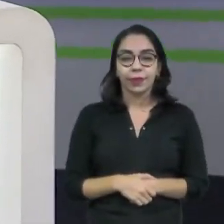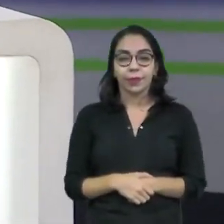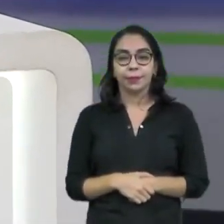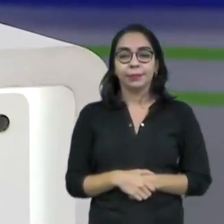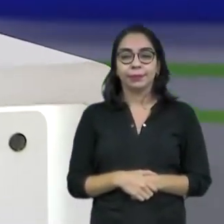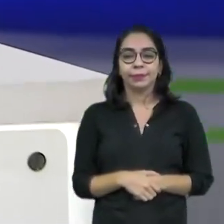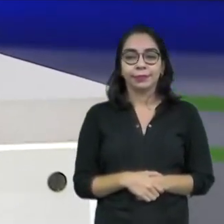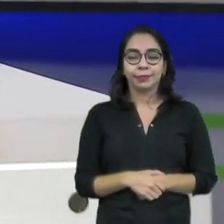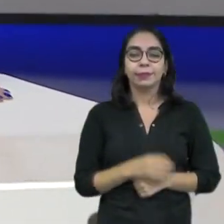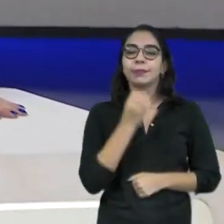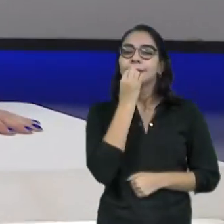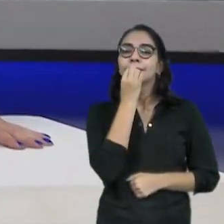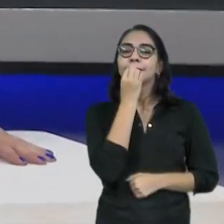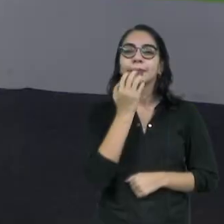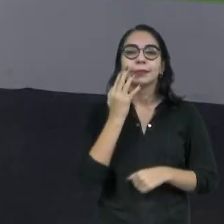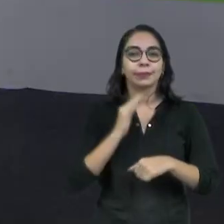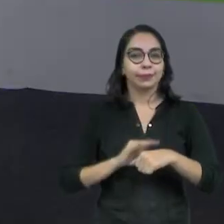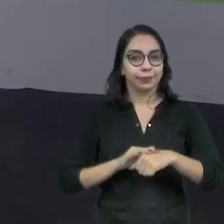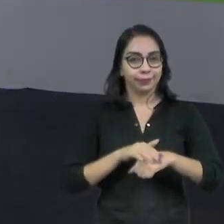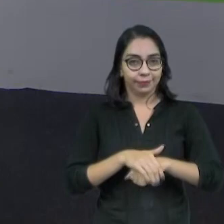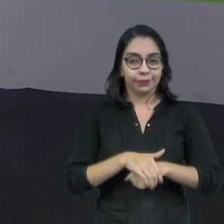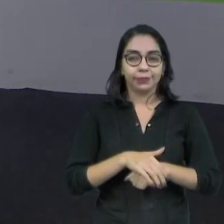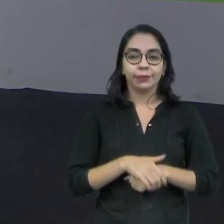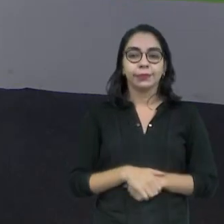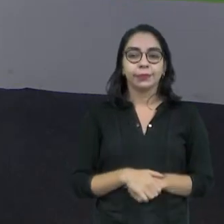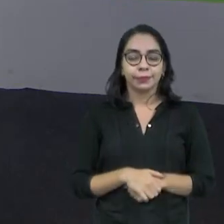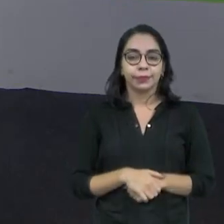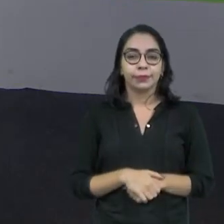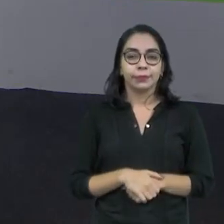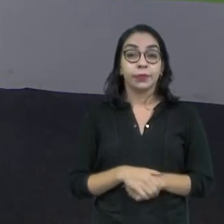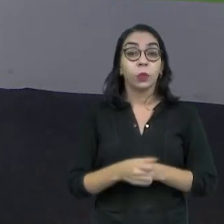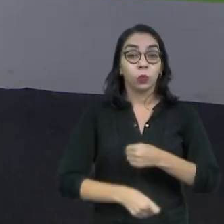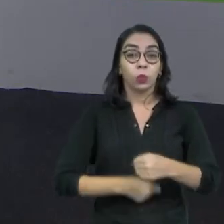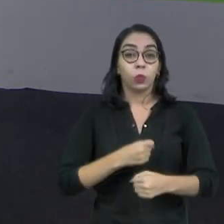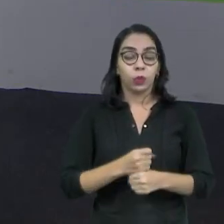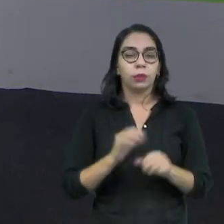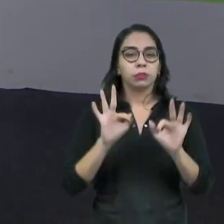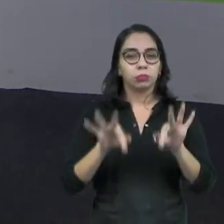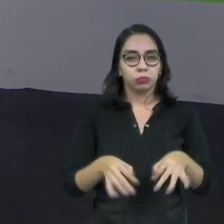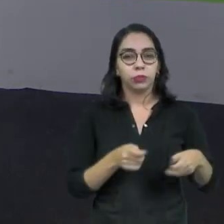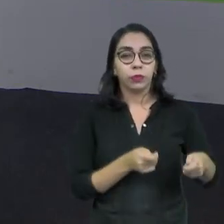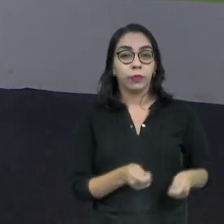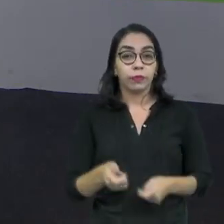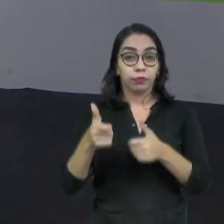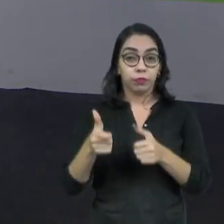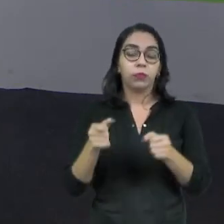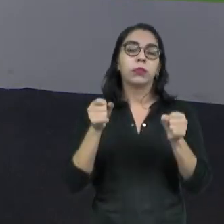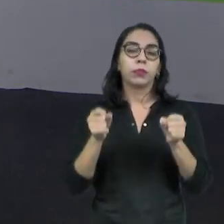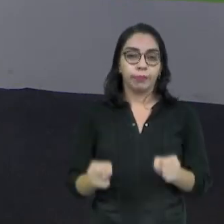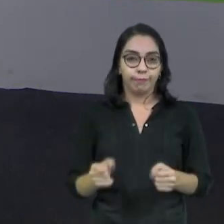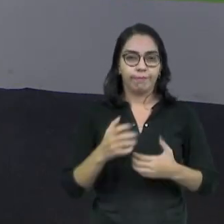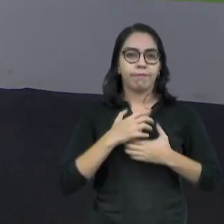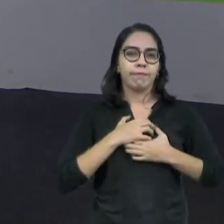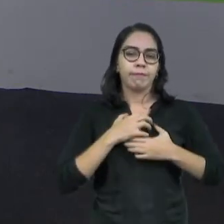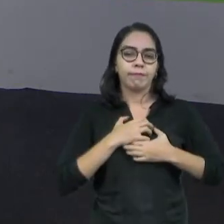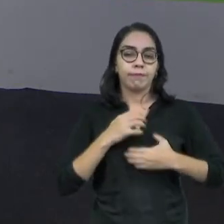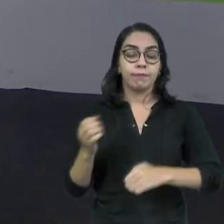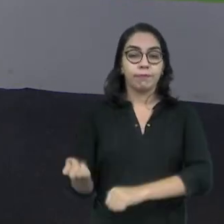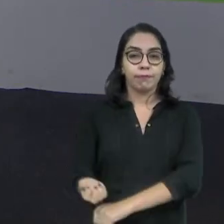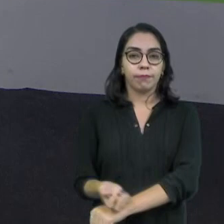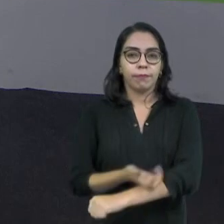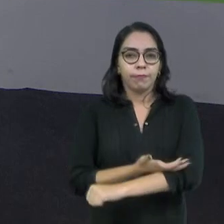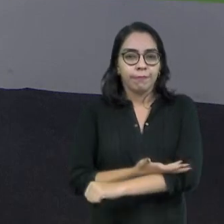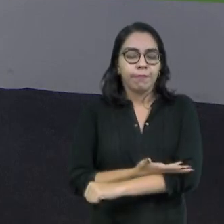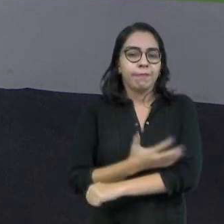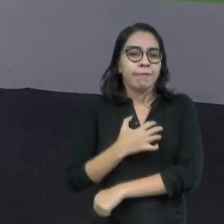Assembleia Boa noite festas de fim de ano podem representar um desafio emocional para